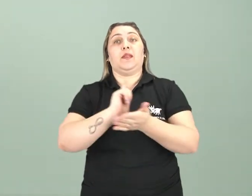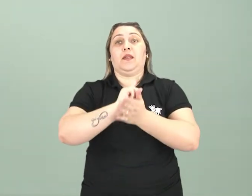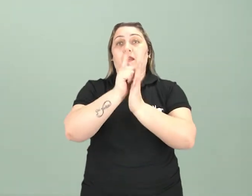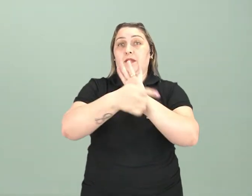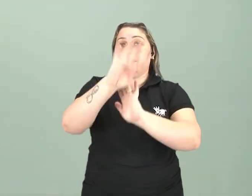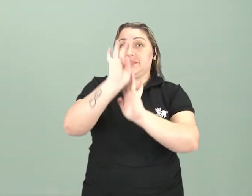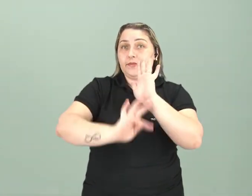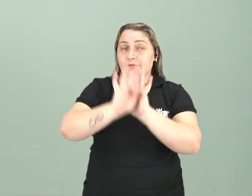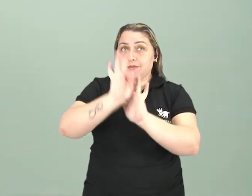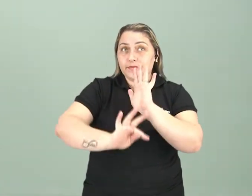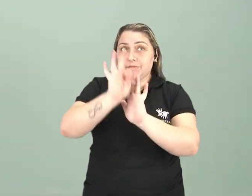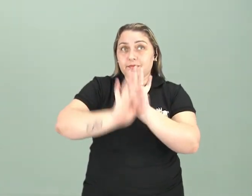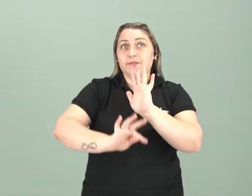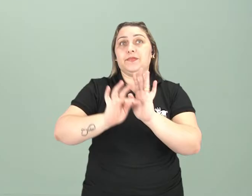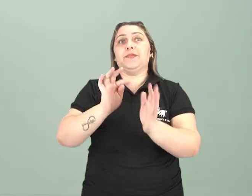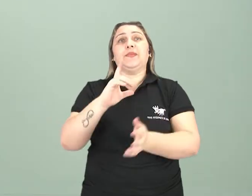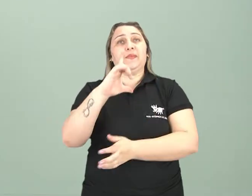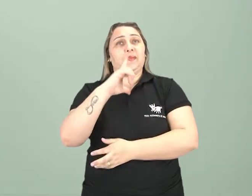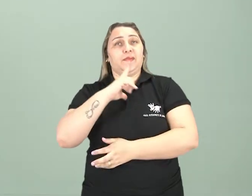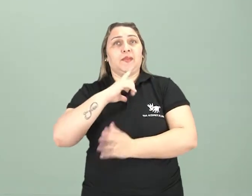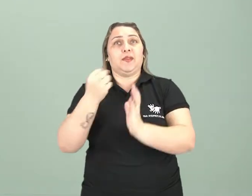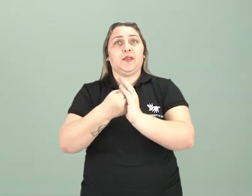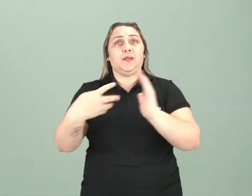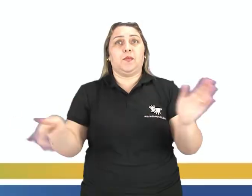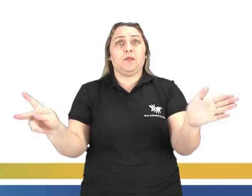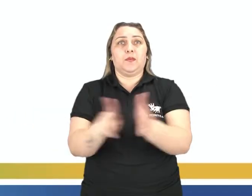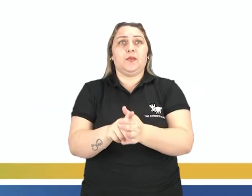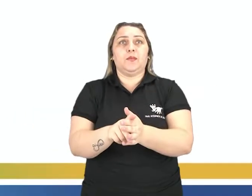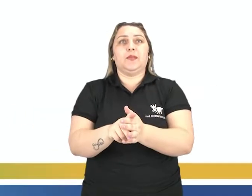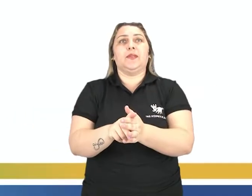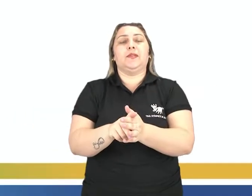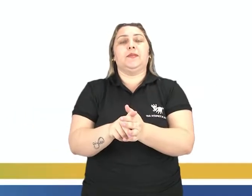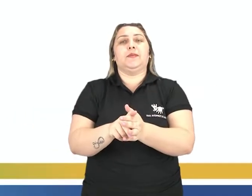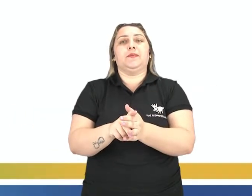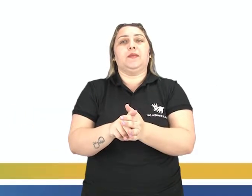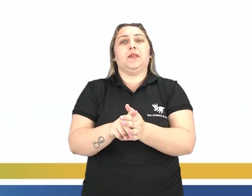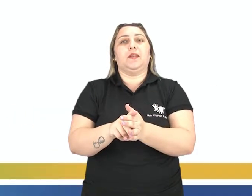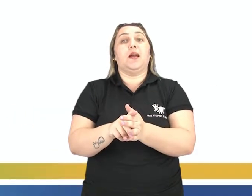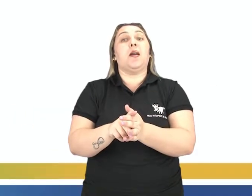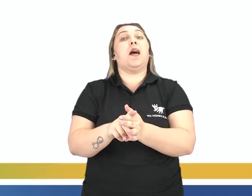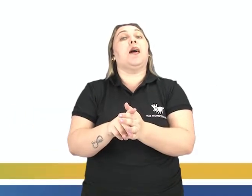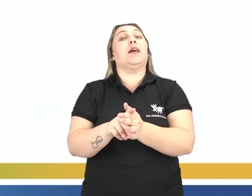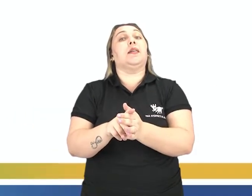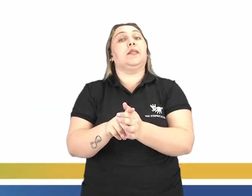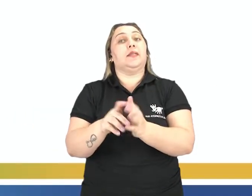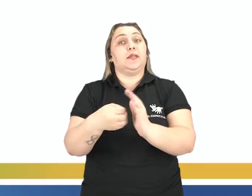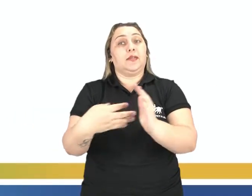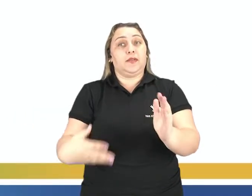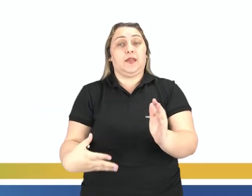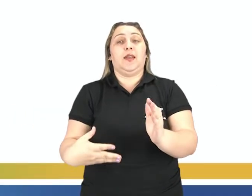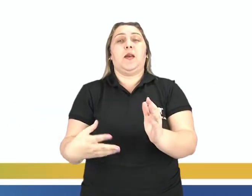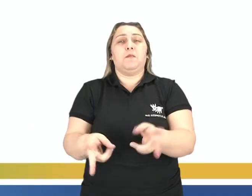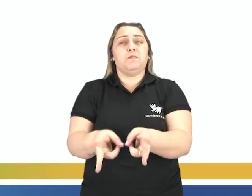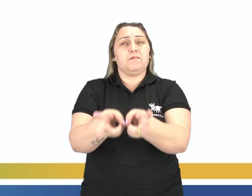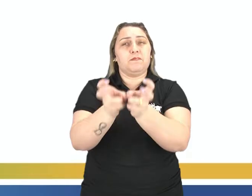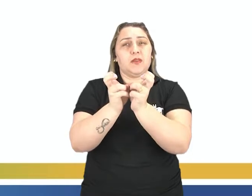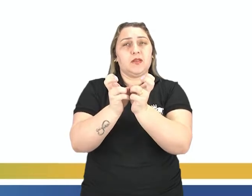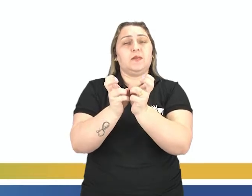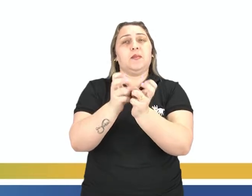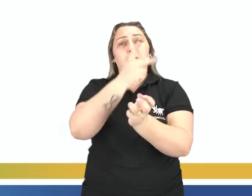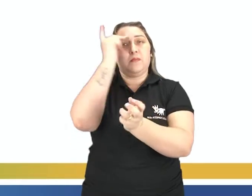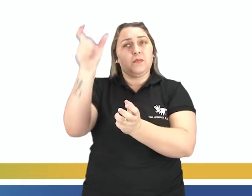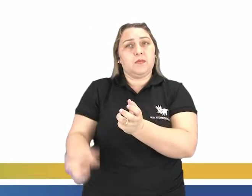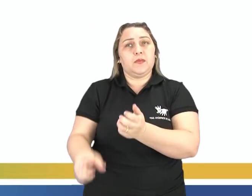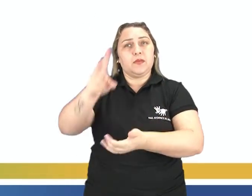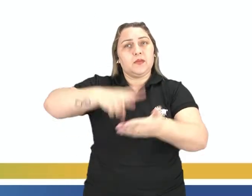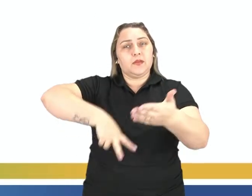Então, gênero textual, ele tem características próprias. E para que essas características sejam percebidas